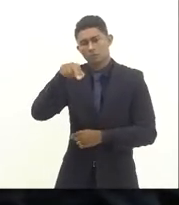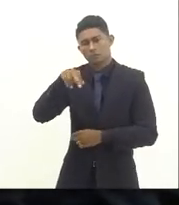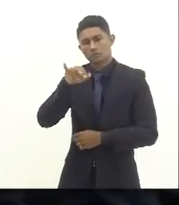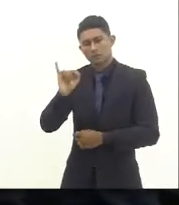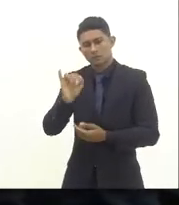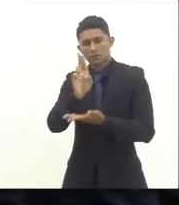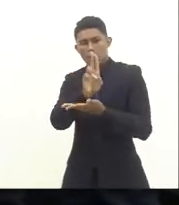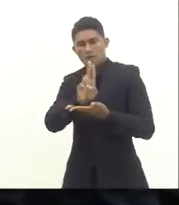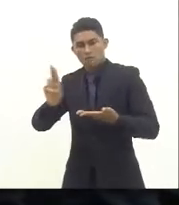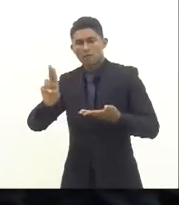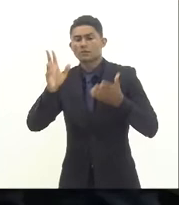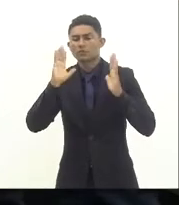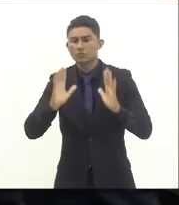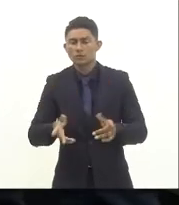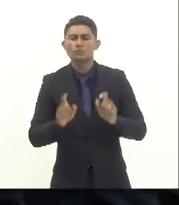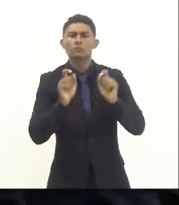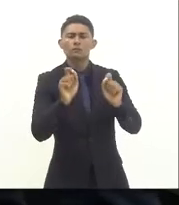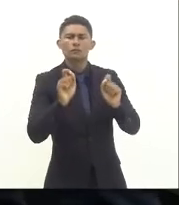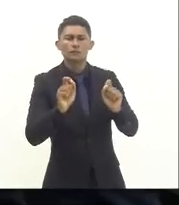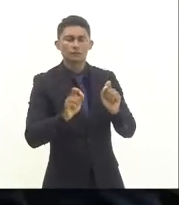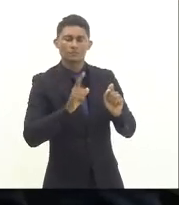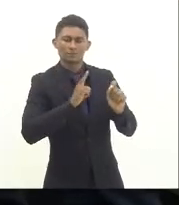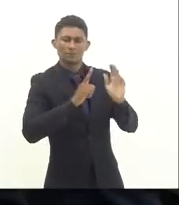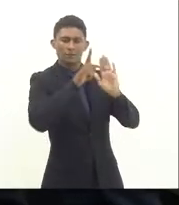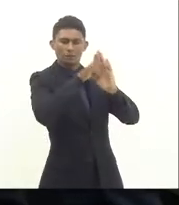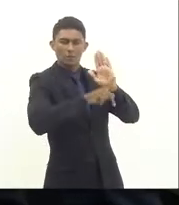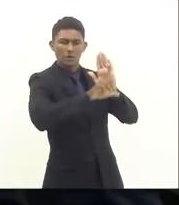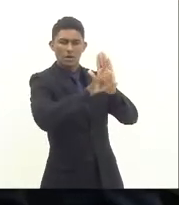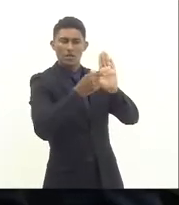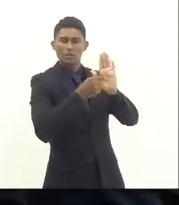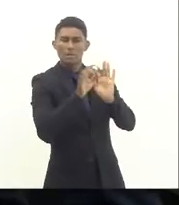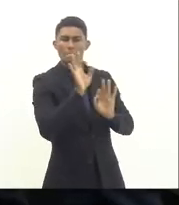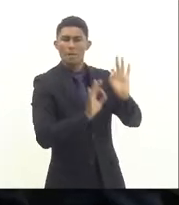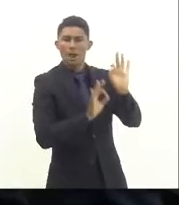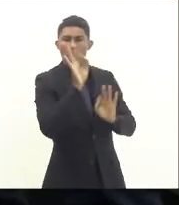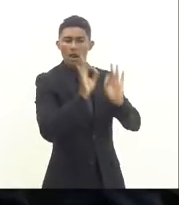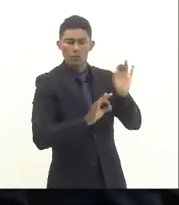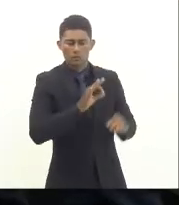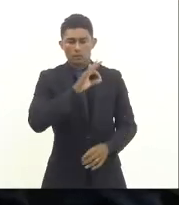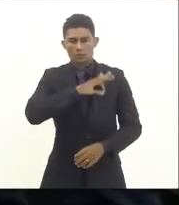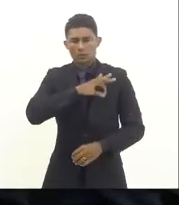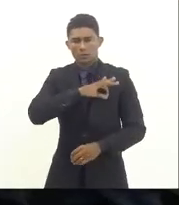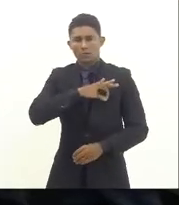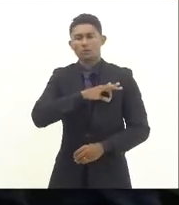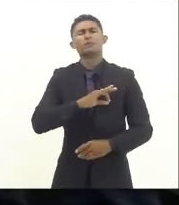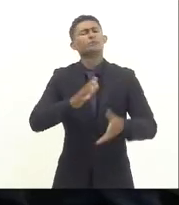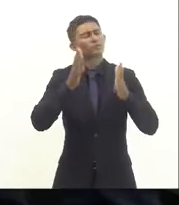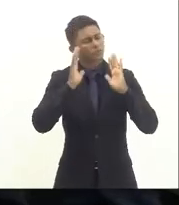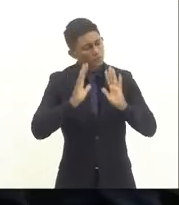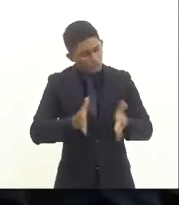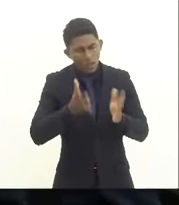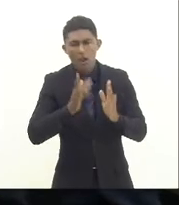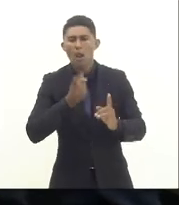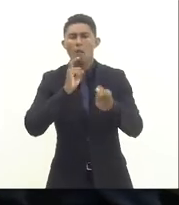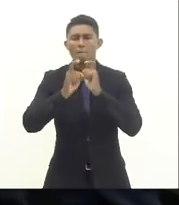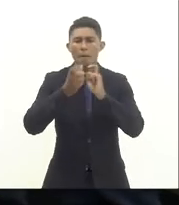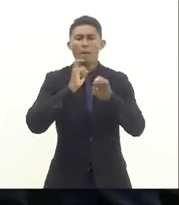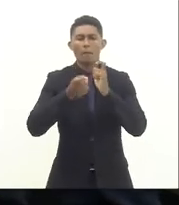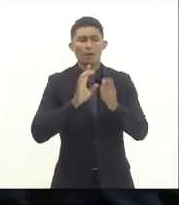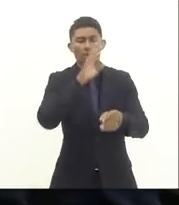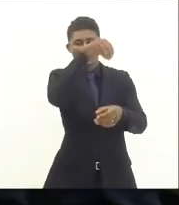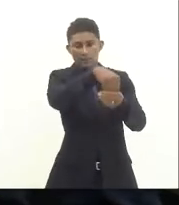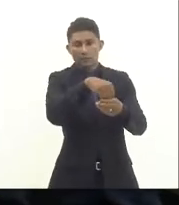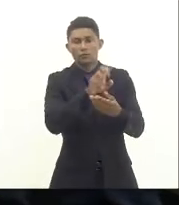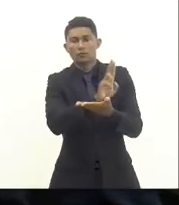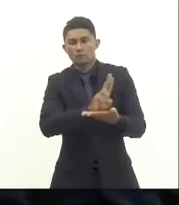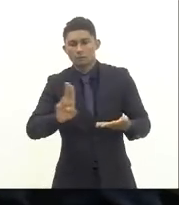devido projeto de plano de cargos e salários foi amplamente debatido na universidade